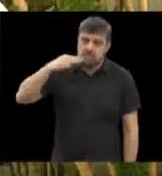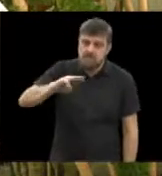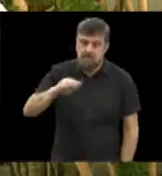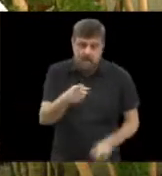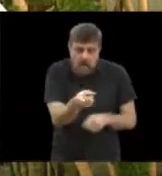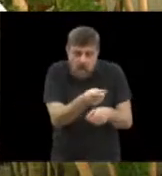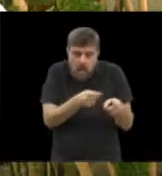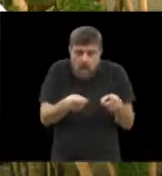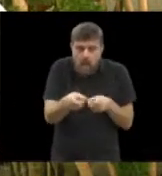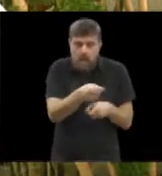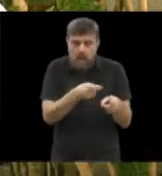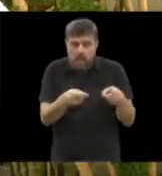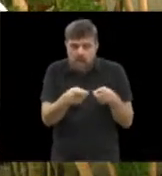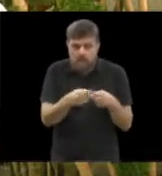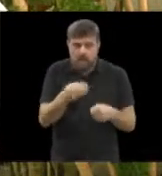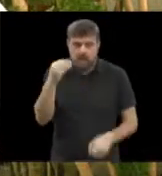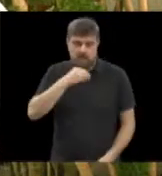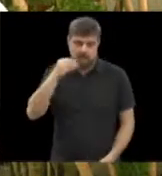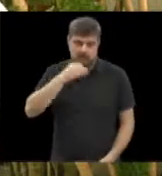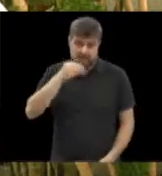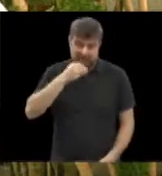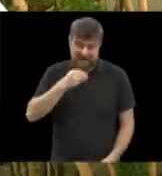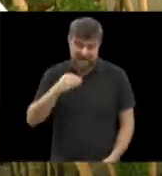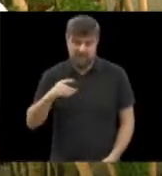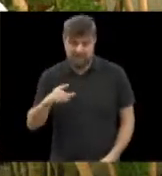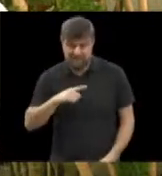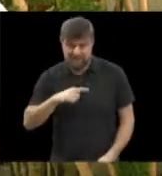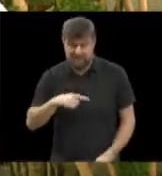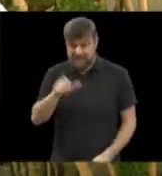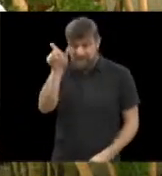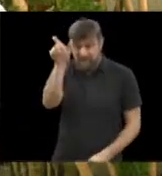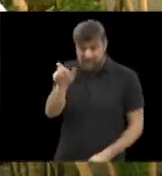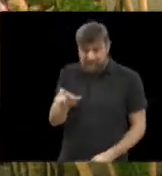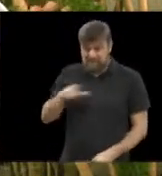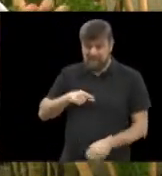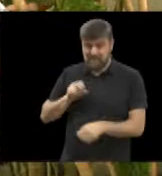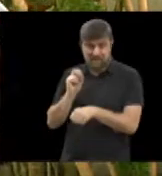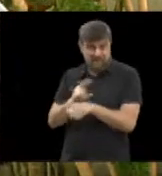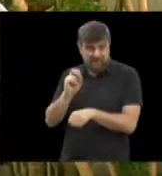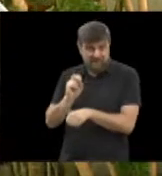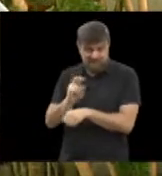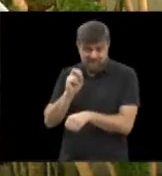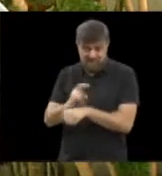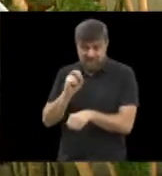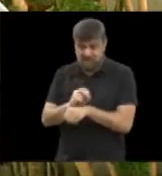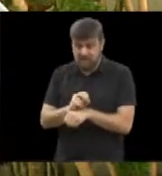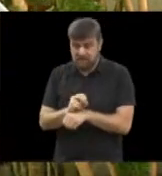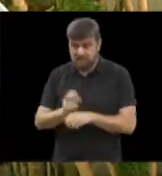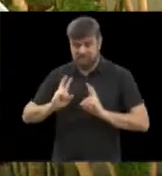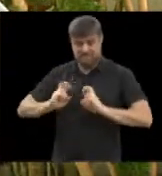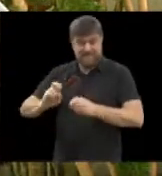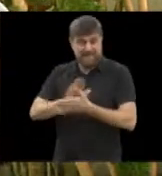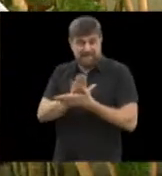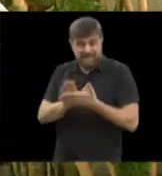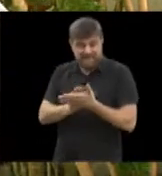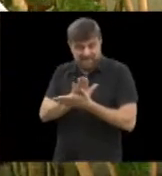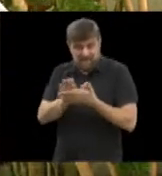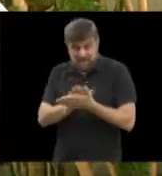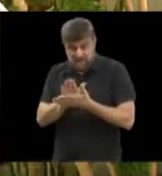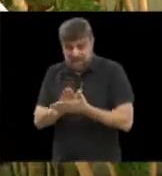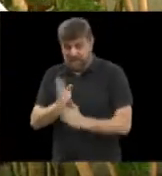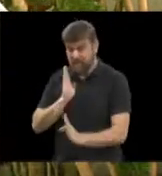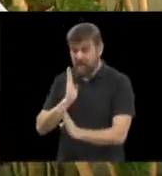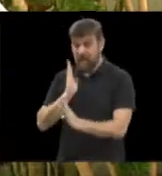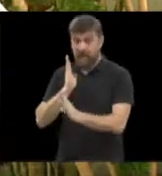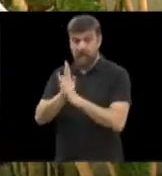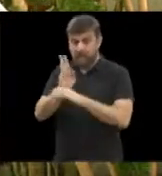tiver uma forma adequada. Então, muitos desses pacientes têm uma infecção simples que não dá sintomatologia. Se você